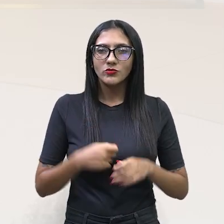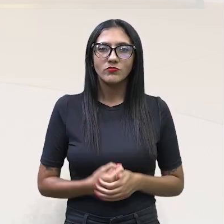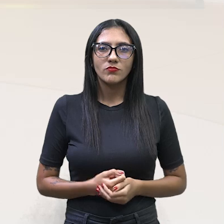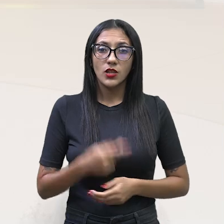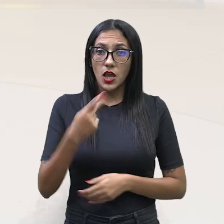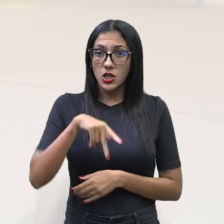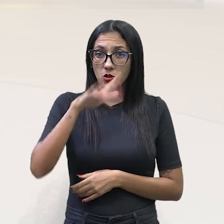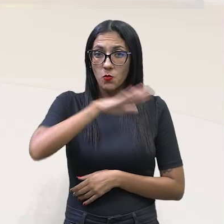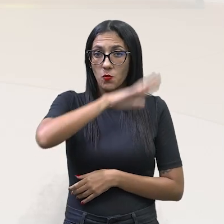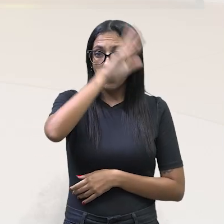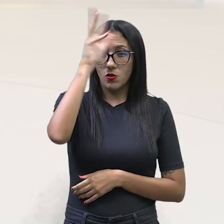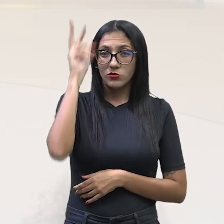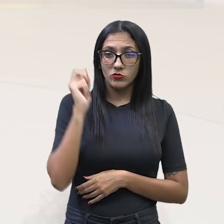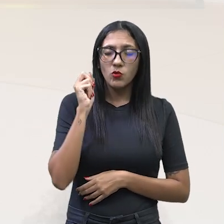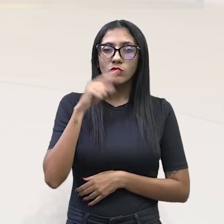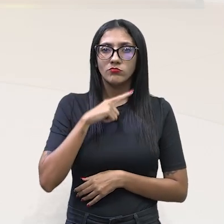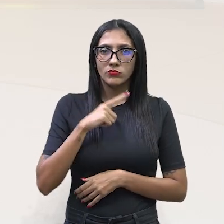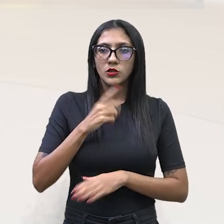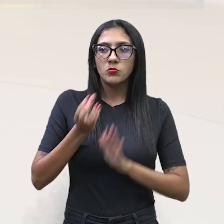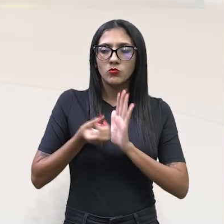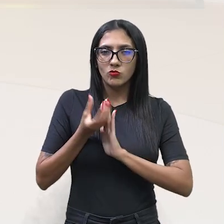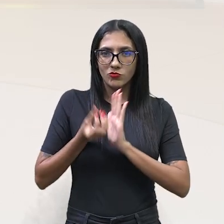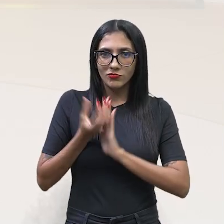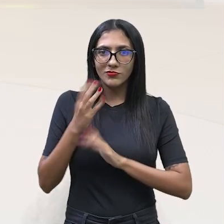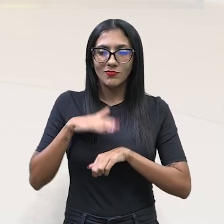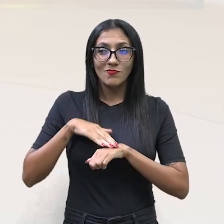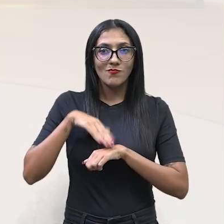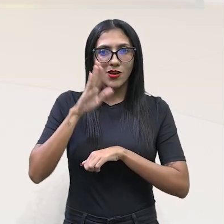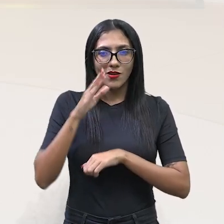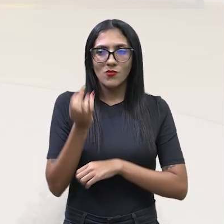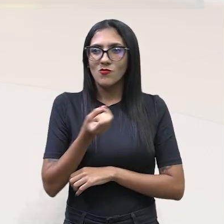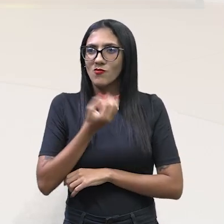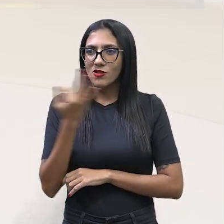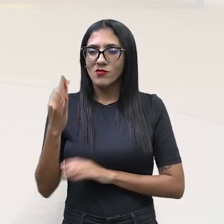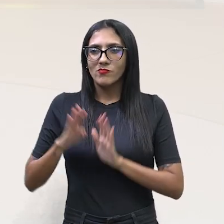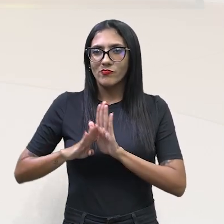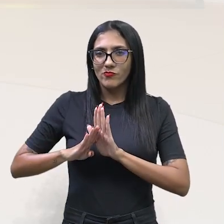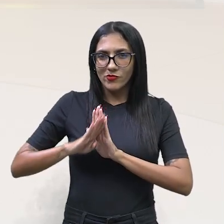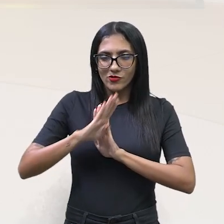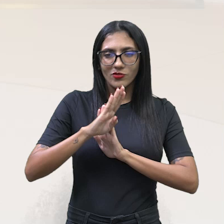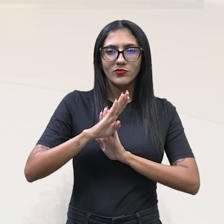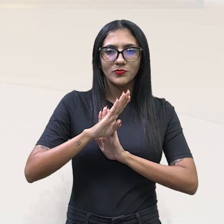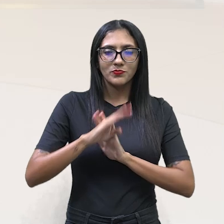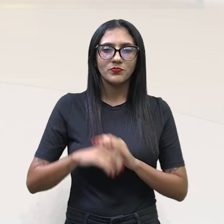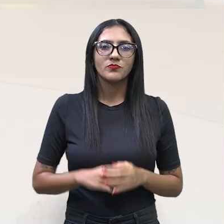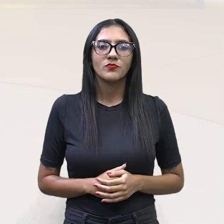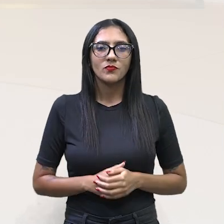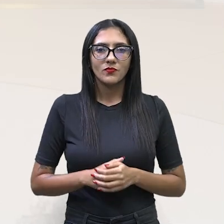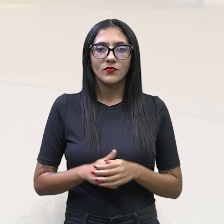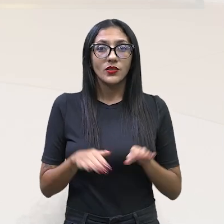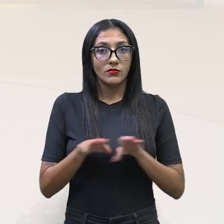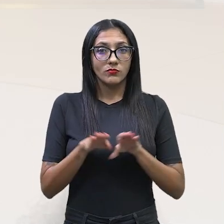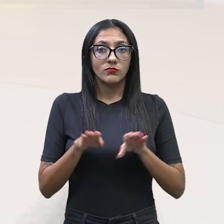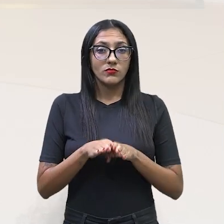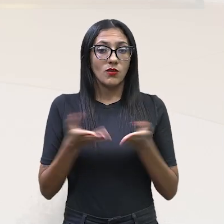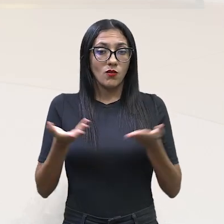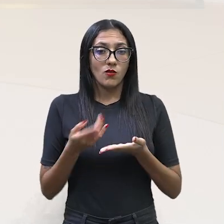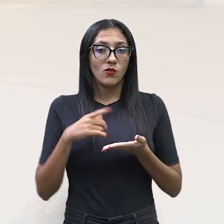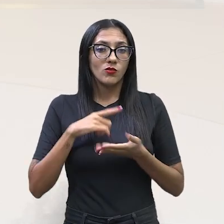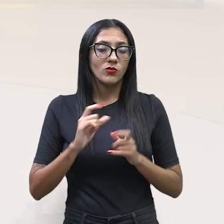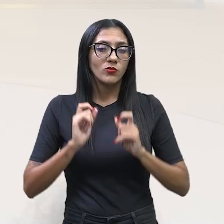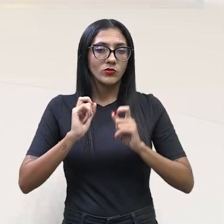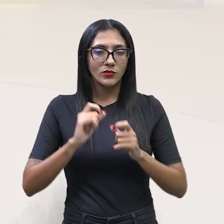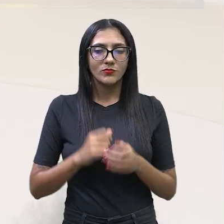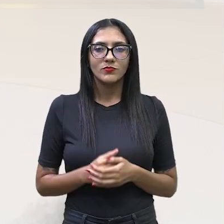hoje produz muito mais, né? Mesmo com a automação, e tem hoje tem o